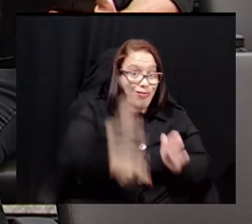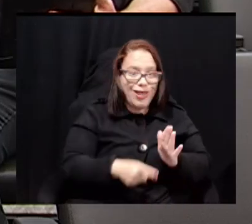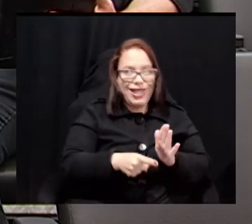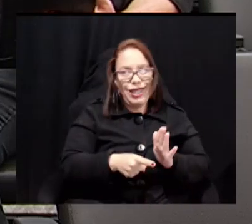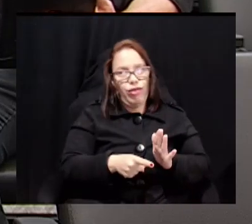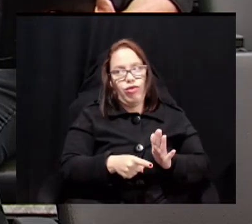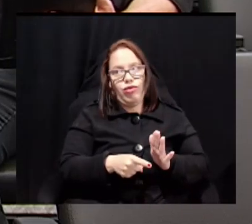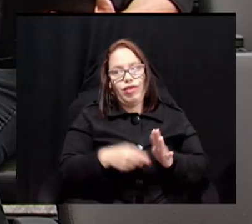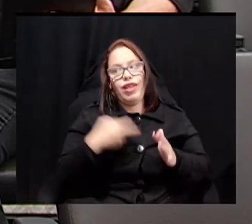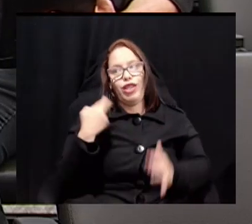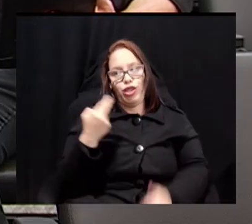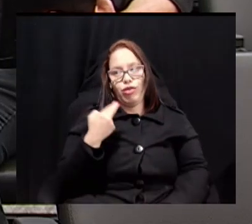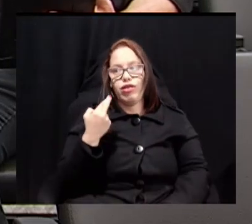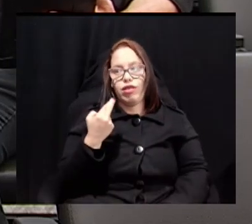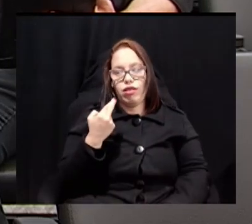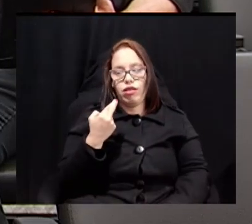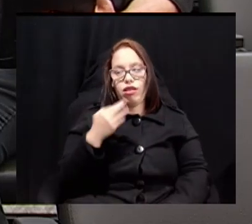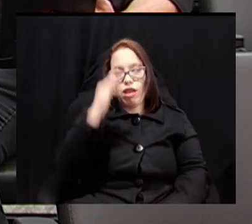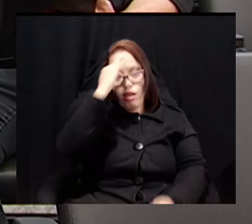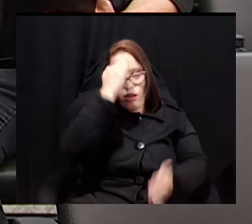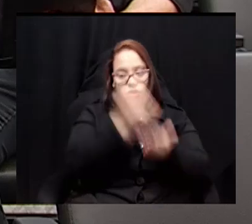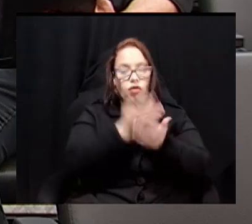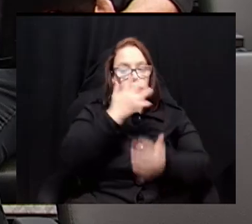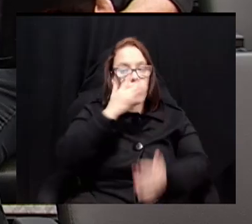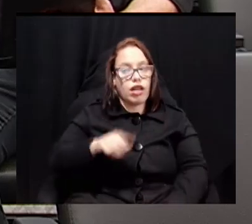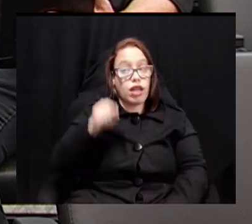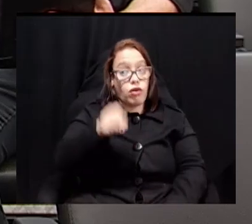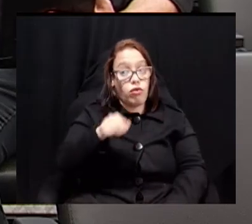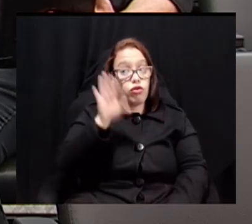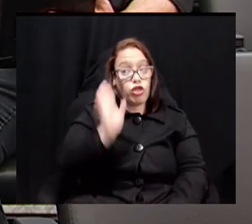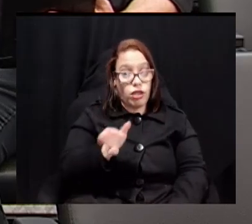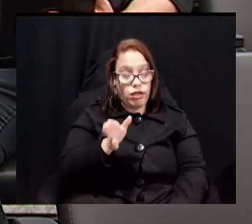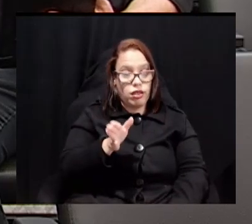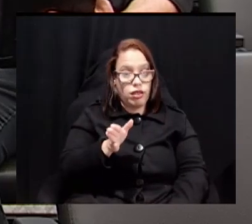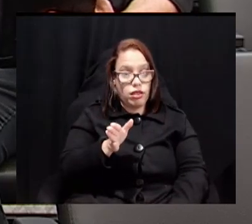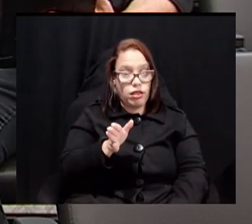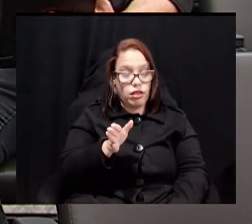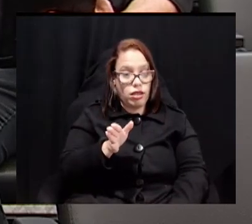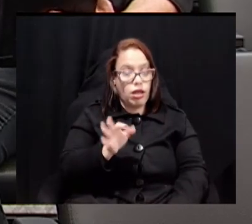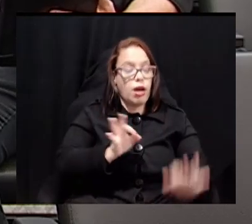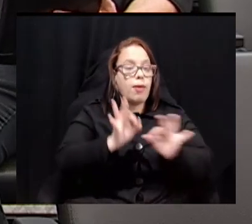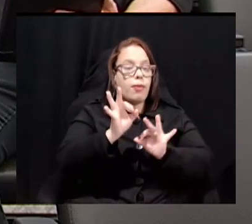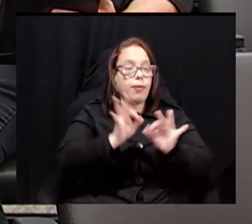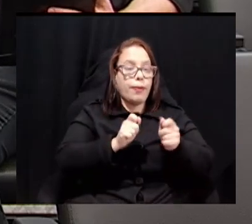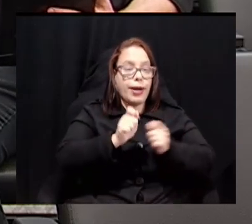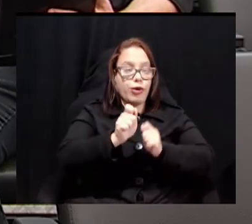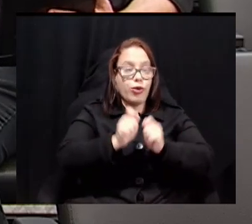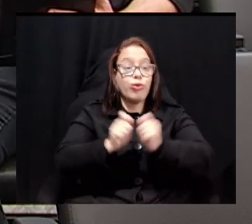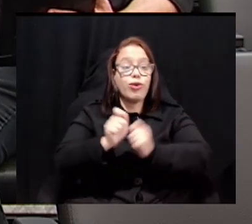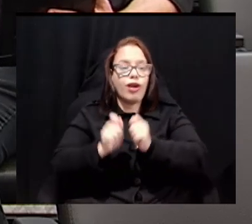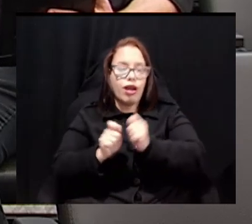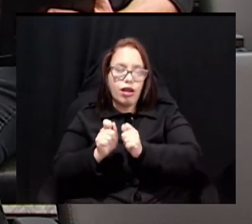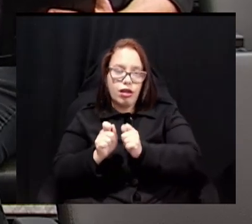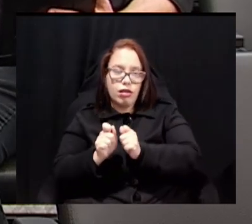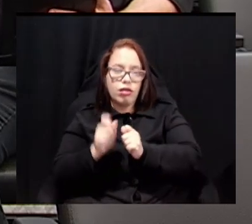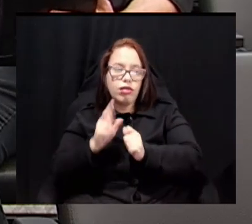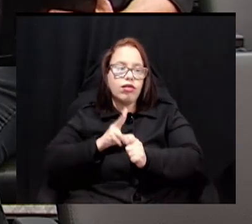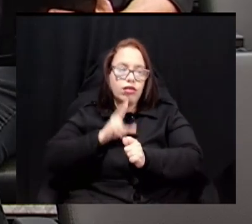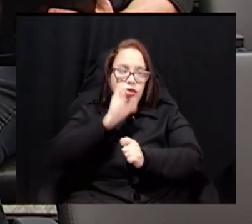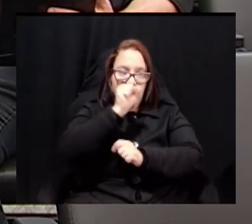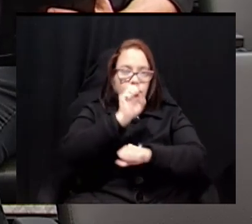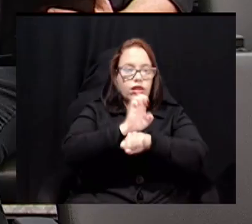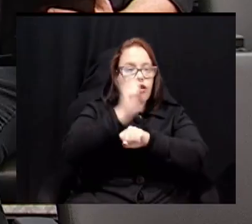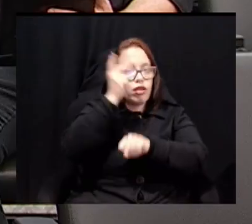religiosa na fé das crianças que estão ali. Então, para disciplinar essa questão que está vindo muito forte em São Paulo e outros